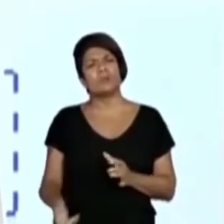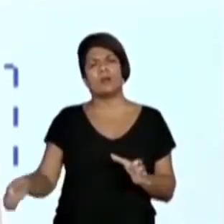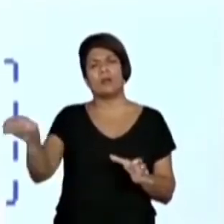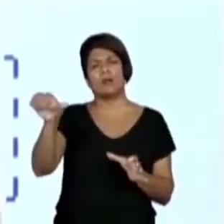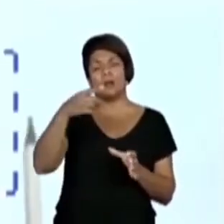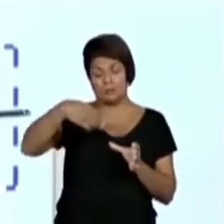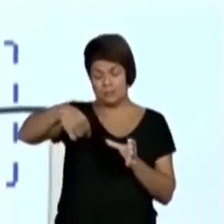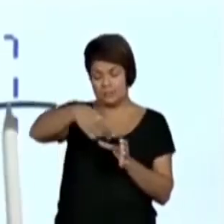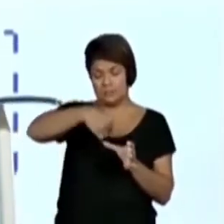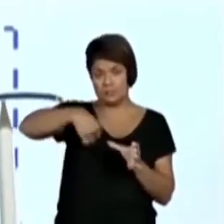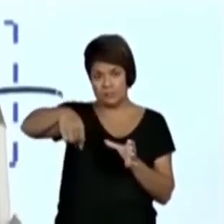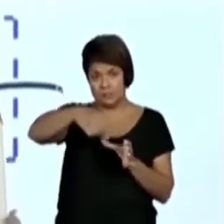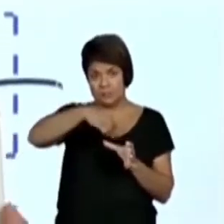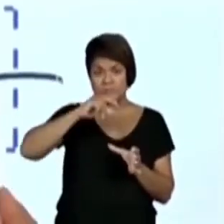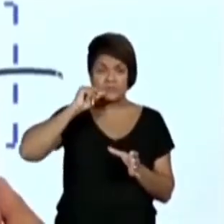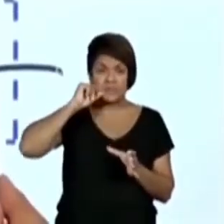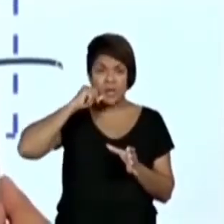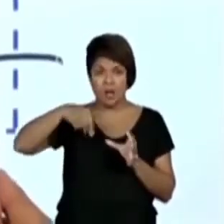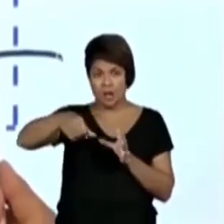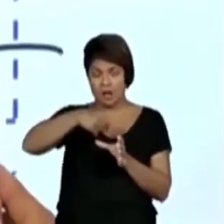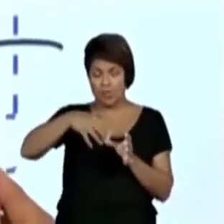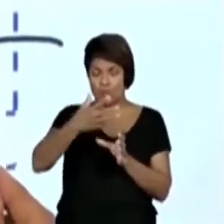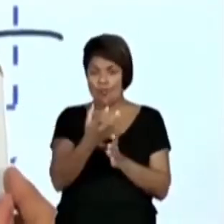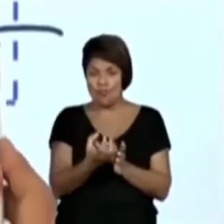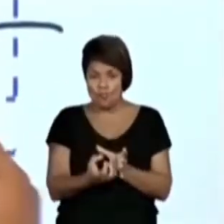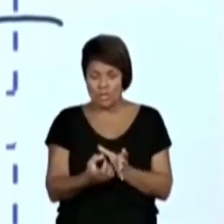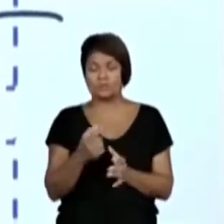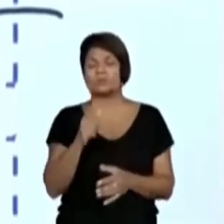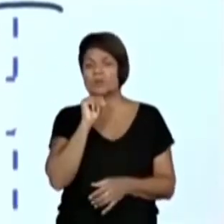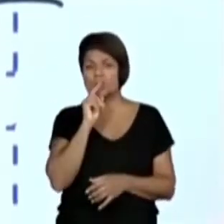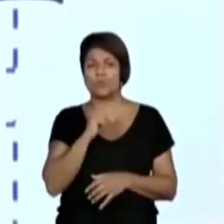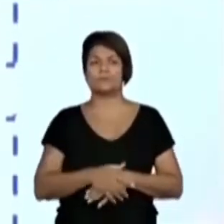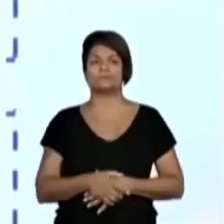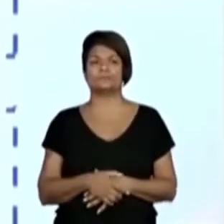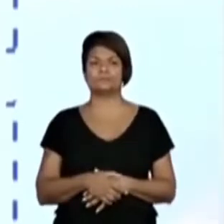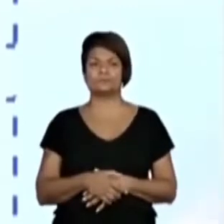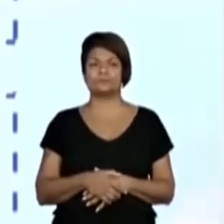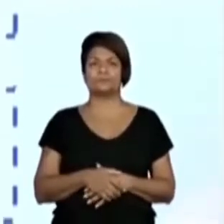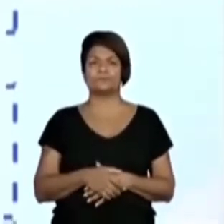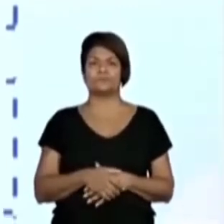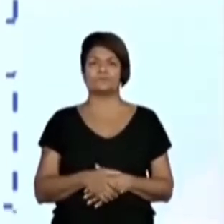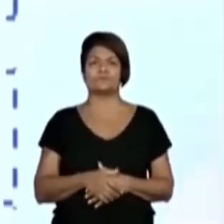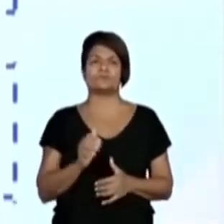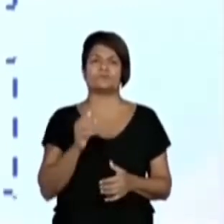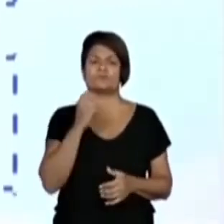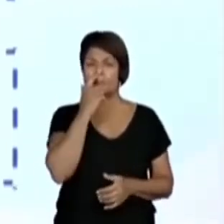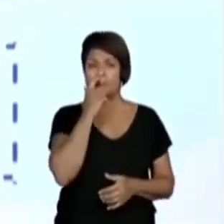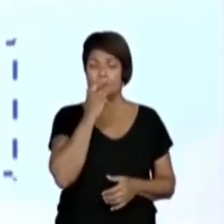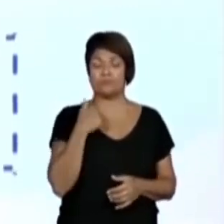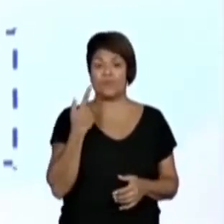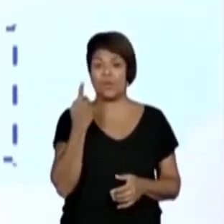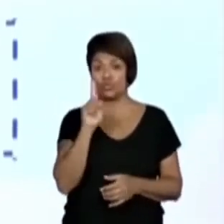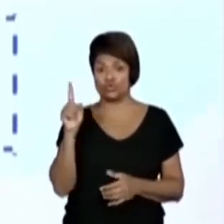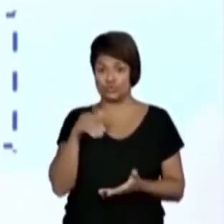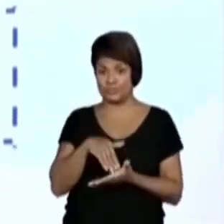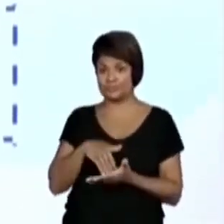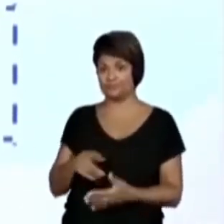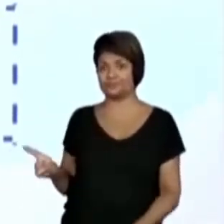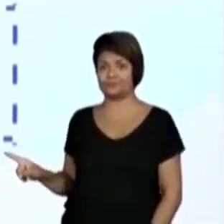Acrescente o sal e deixe secar a água. Gente, vejam a